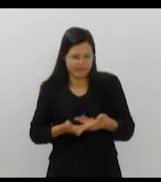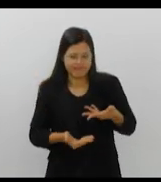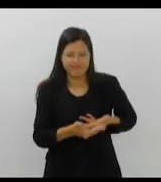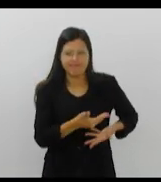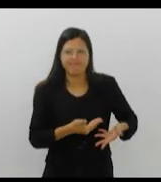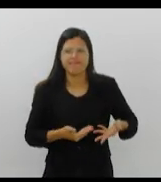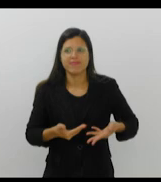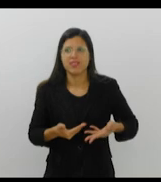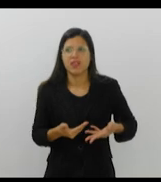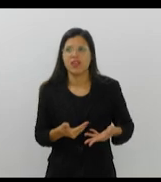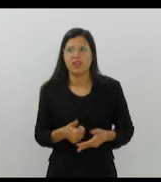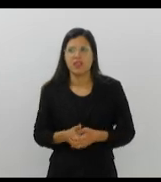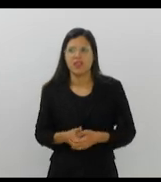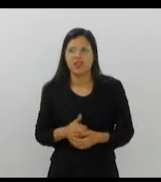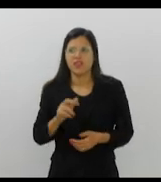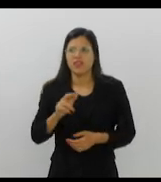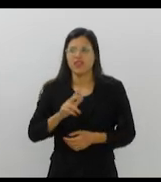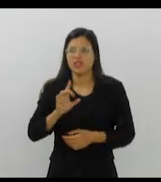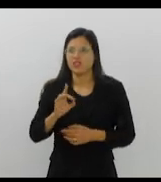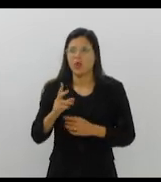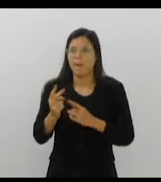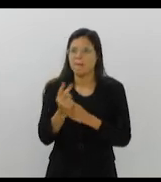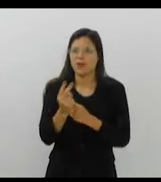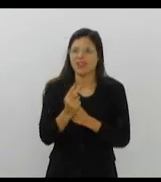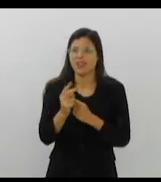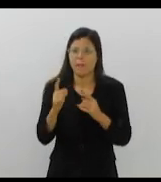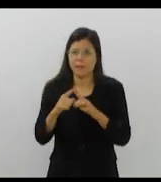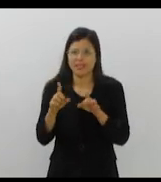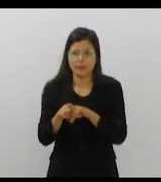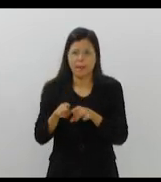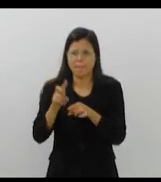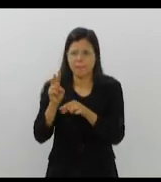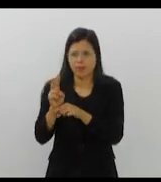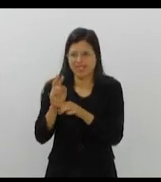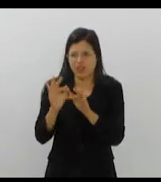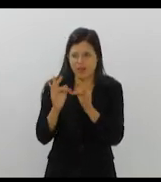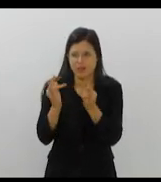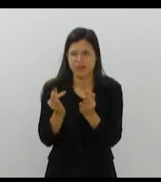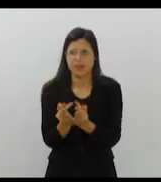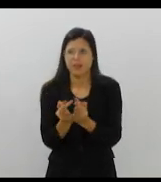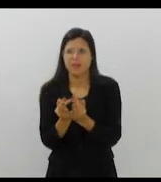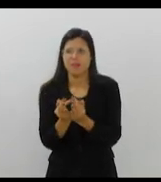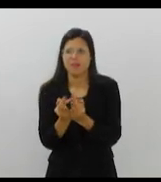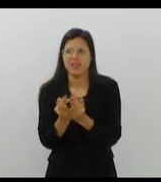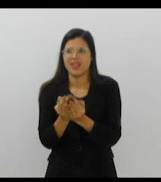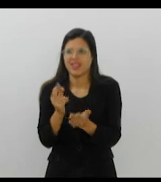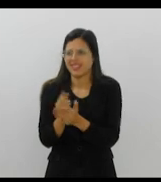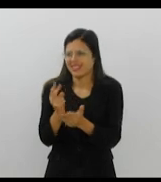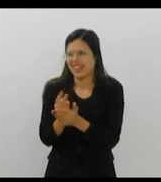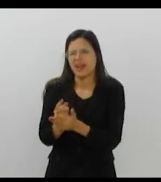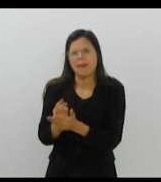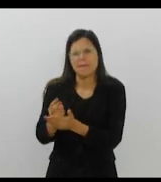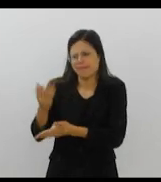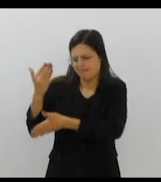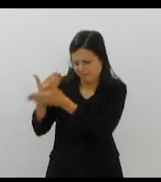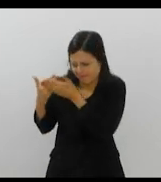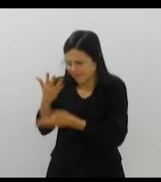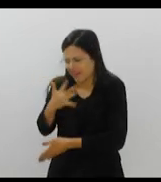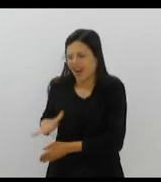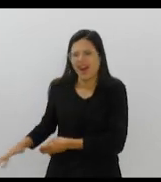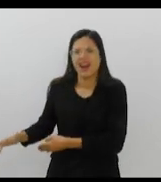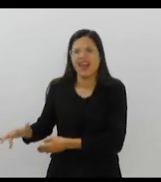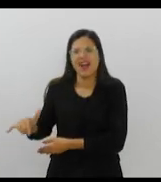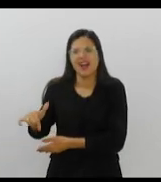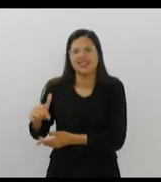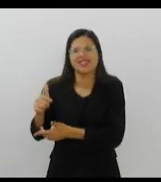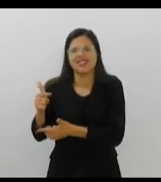só me protegendo, mas toda a família, sempre foi super protetor, desde moleque, arrumava problema na rua, com bolinha de